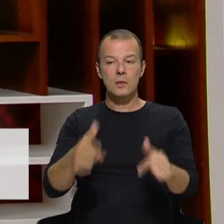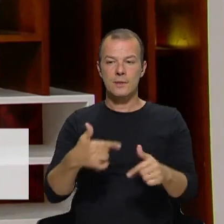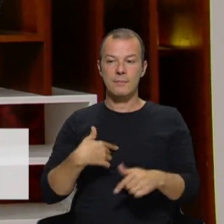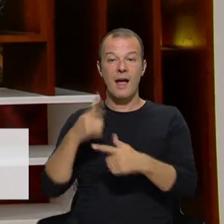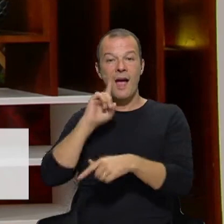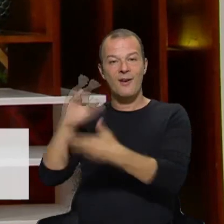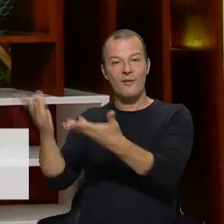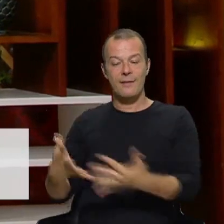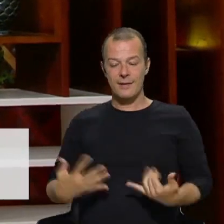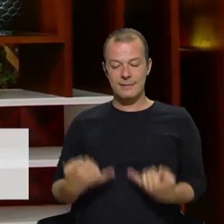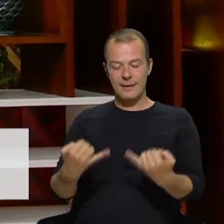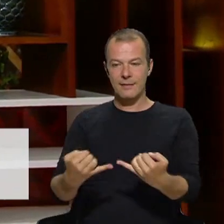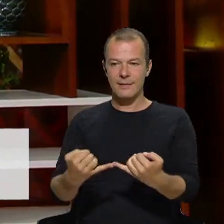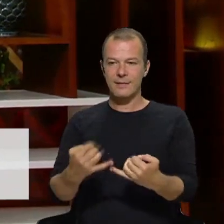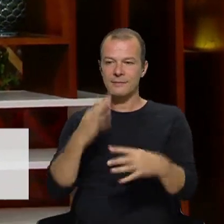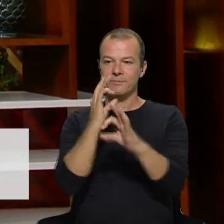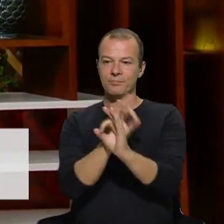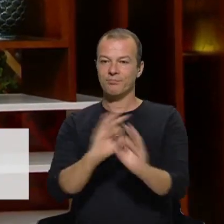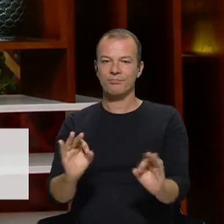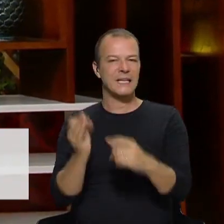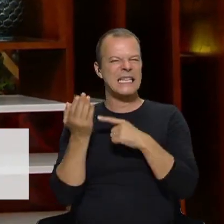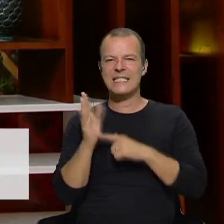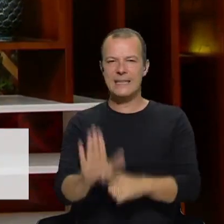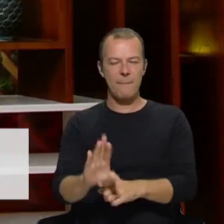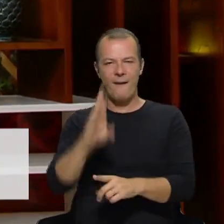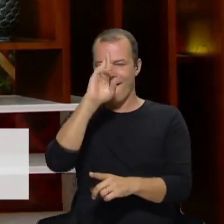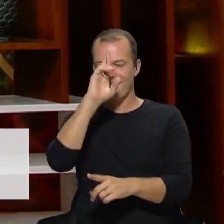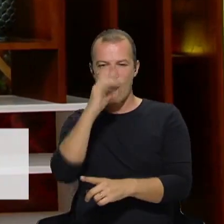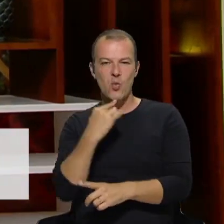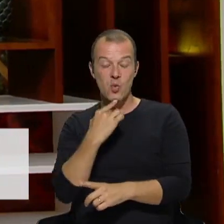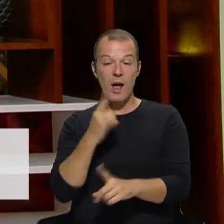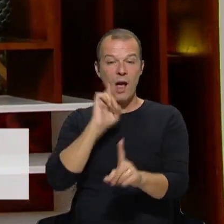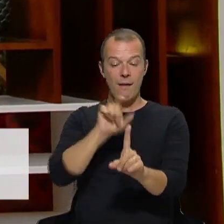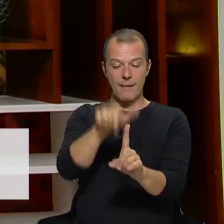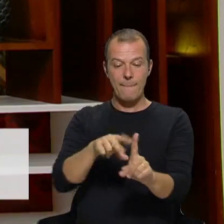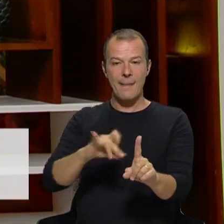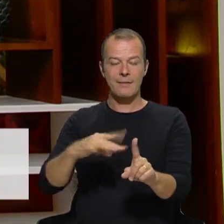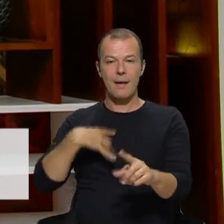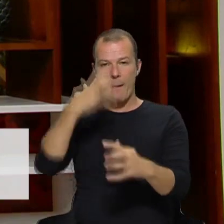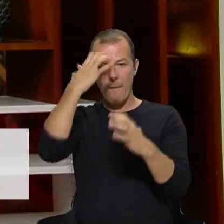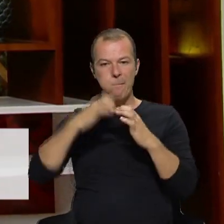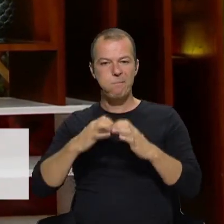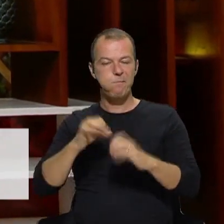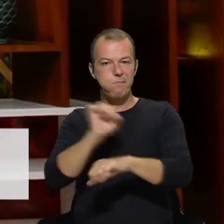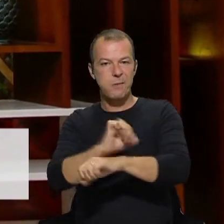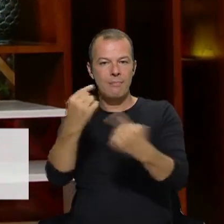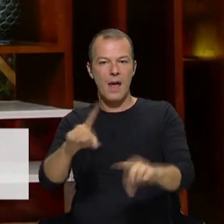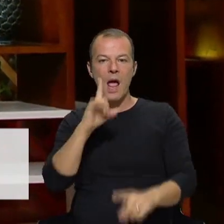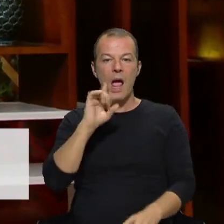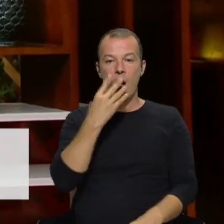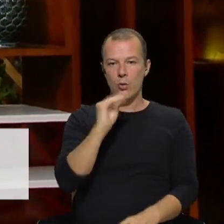A minha próxima convidada é um extraordinário exemplo de superação. A Marta Duarte tem paralisia cerebral, é uma das alunas